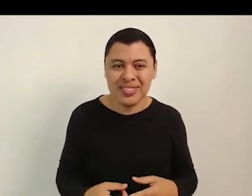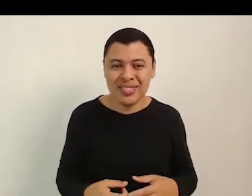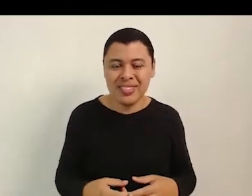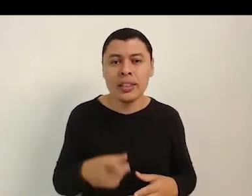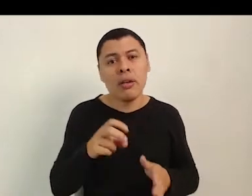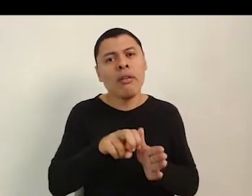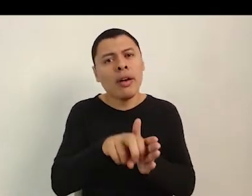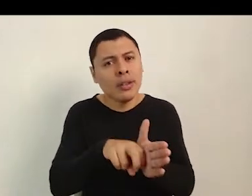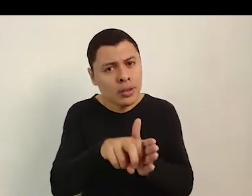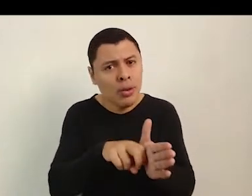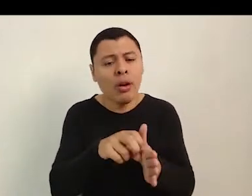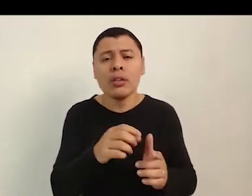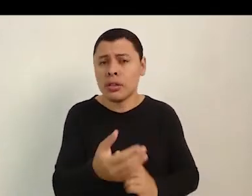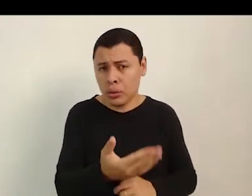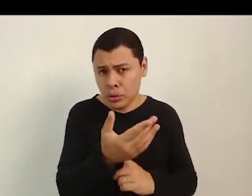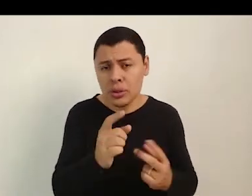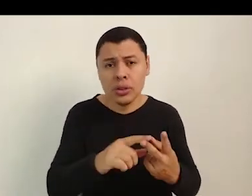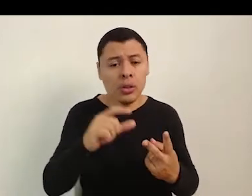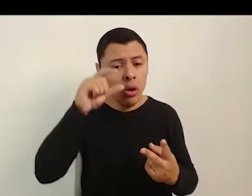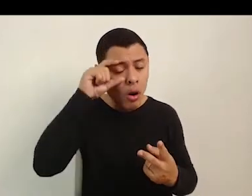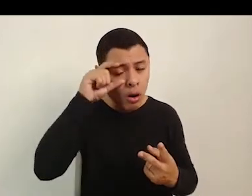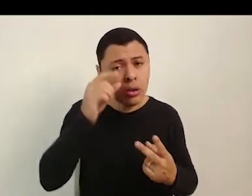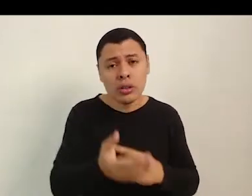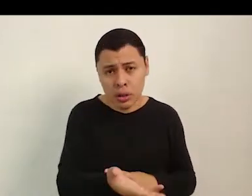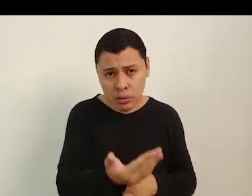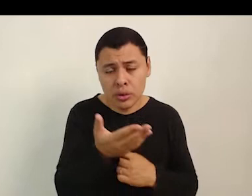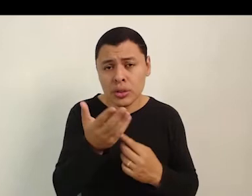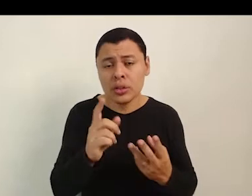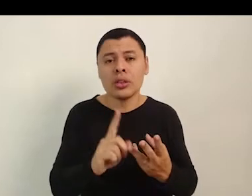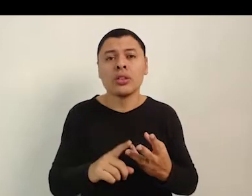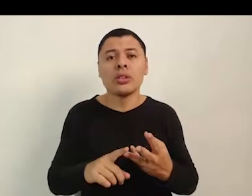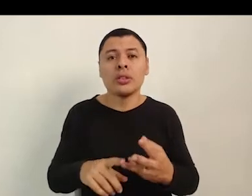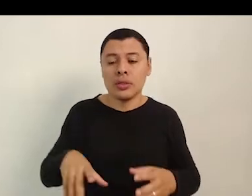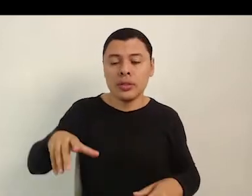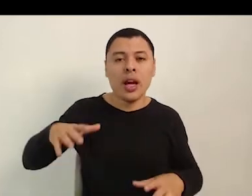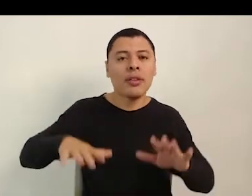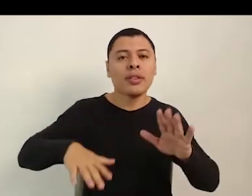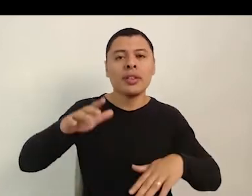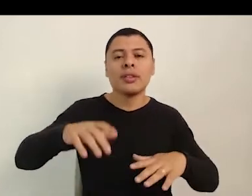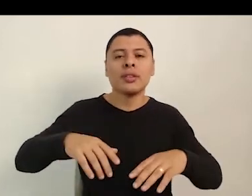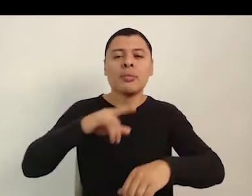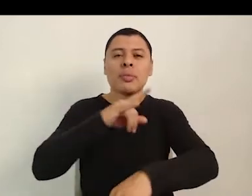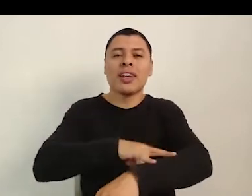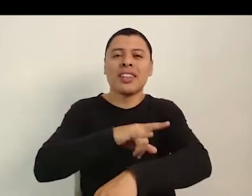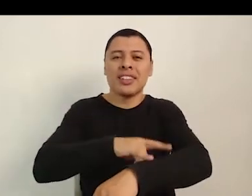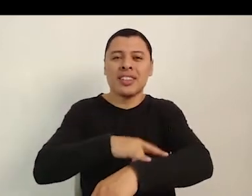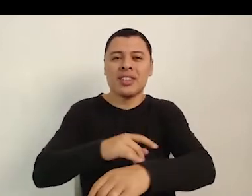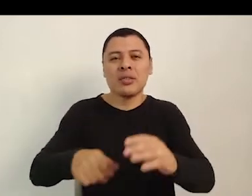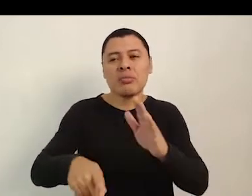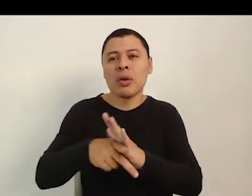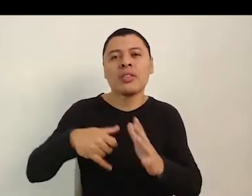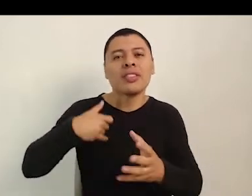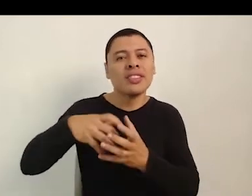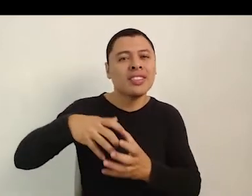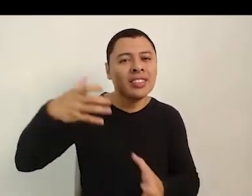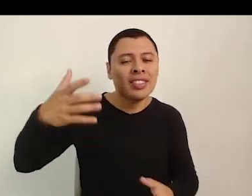de rodas, o óculos, aquelas barras de apoio que a gente às vezes instala em banheiro para idosos ou para deficientes